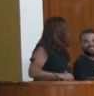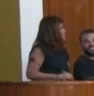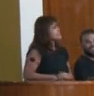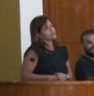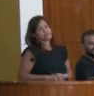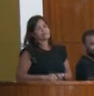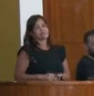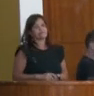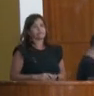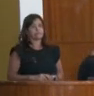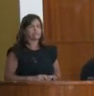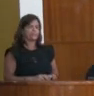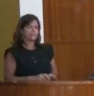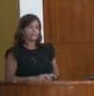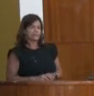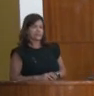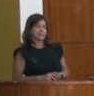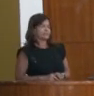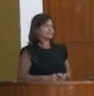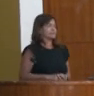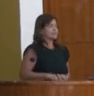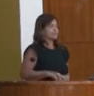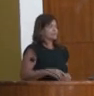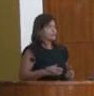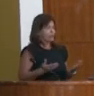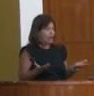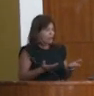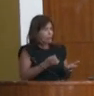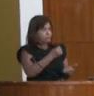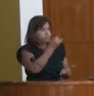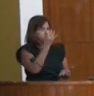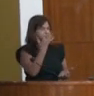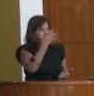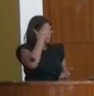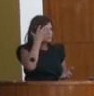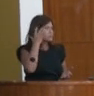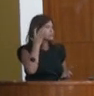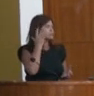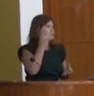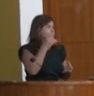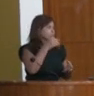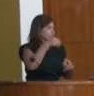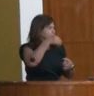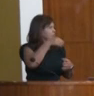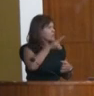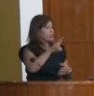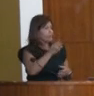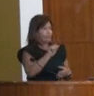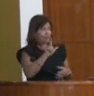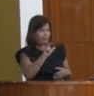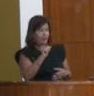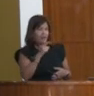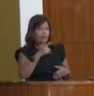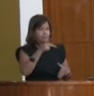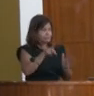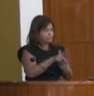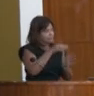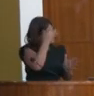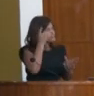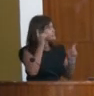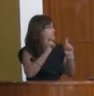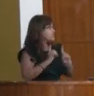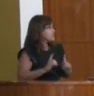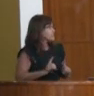percentual aumentou. Tanto que a quantidade de vagas que tinham disponíveis para pessoas com deficiência